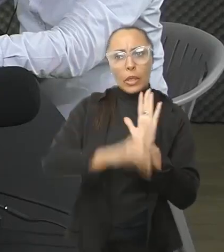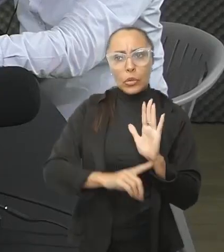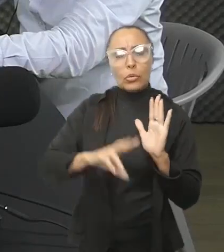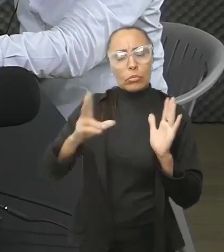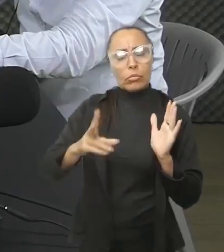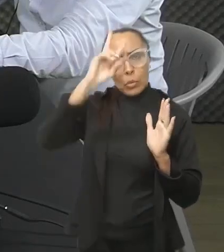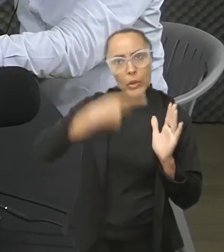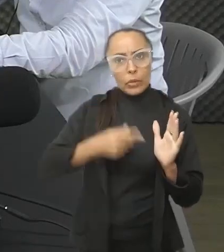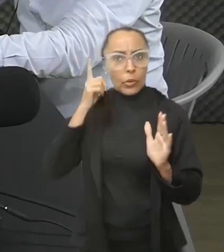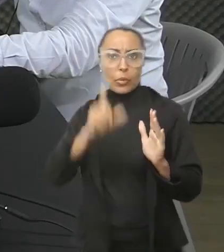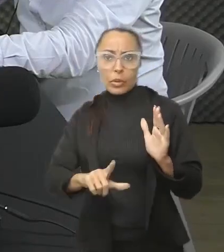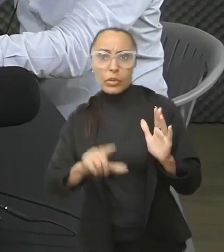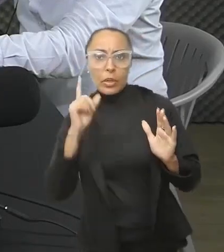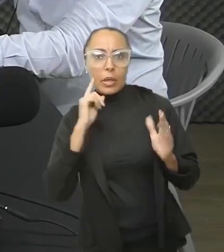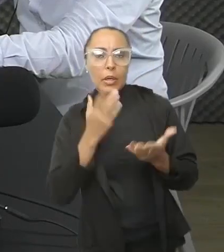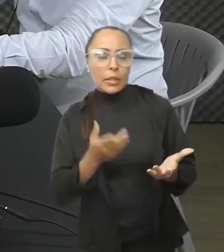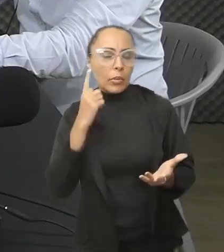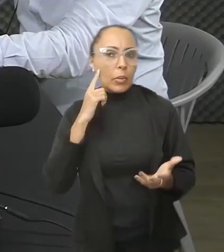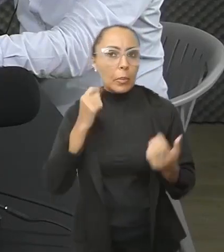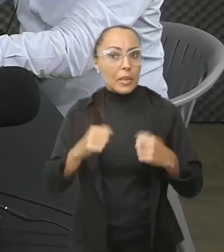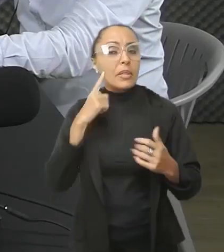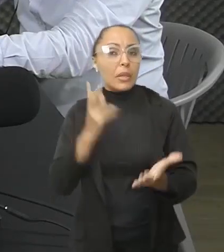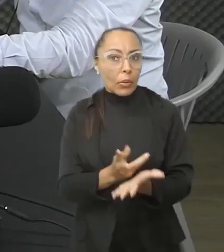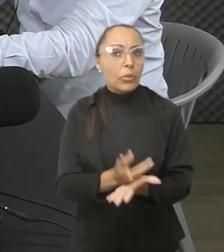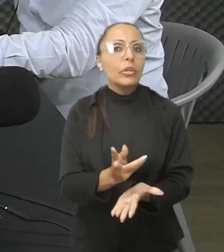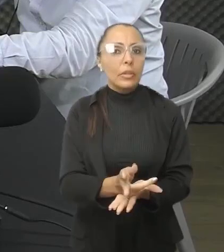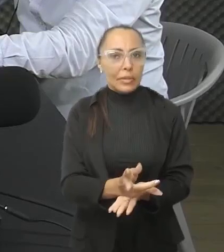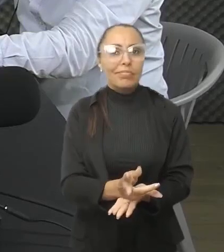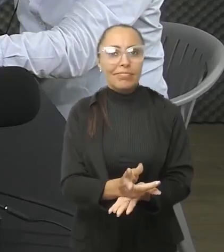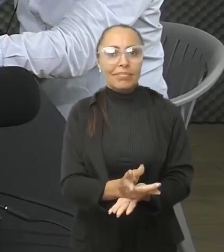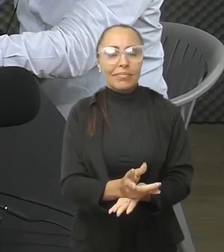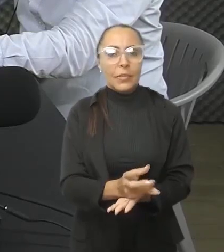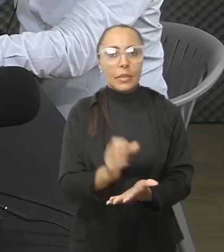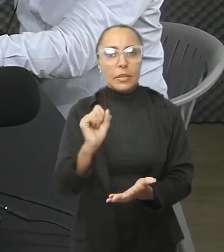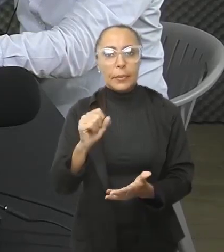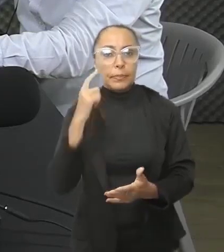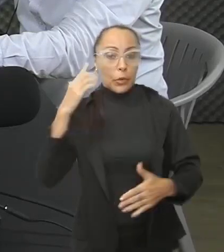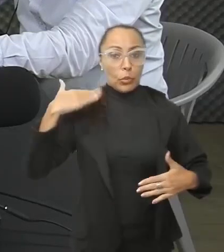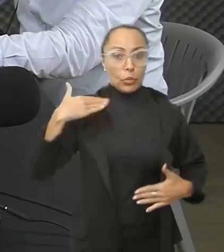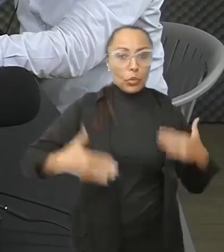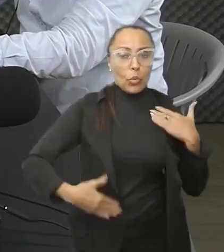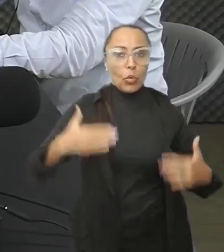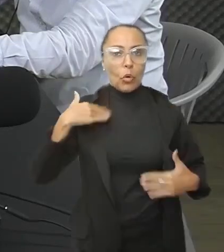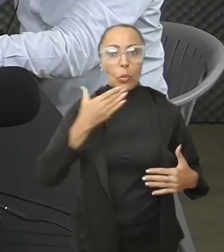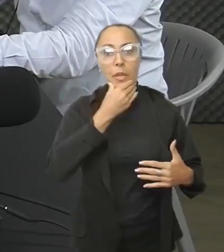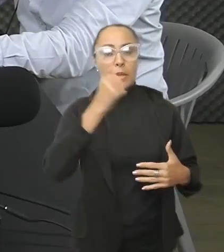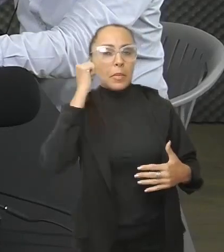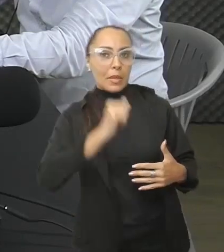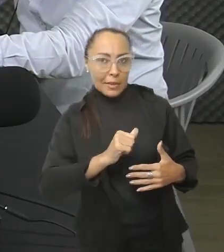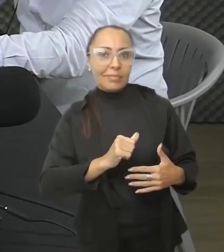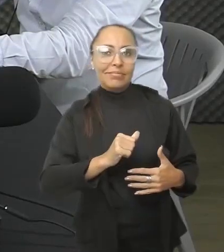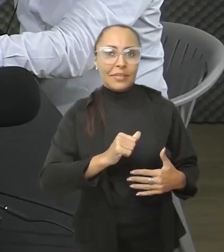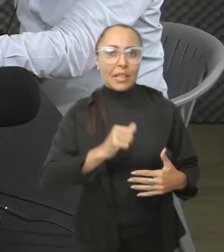luta em defesa deles deve ser constante. Então, a luta em defesa dos corpos dos meninos e meninas, né,